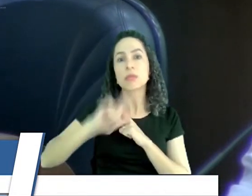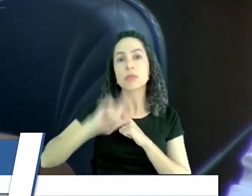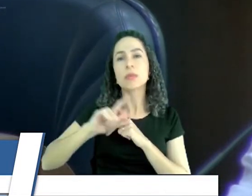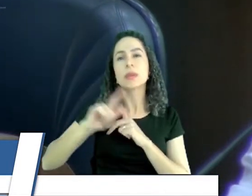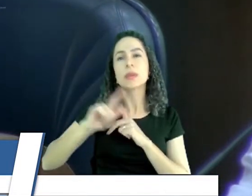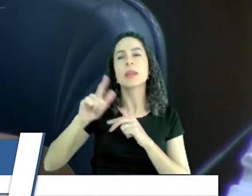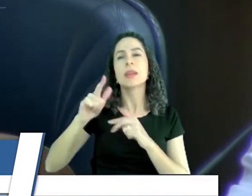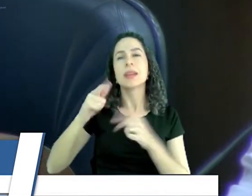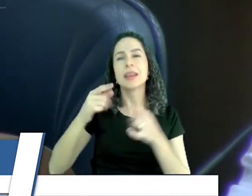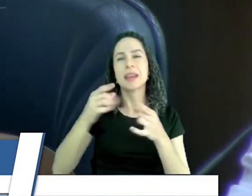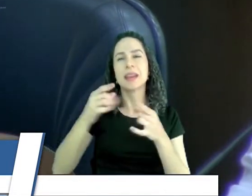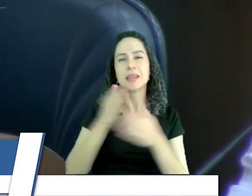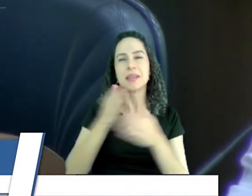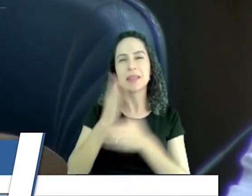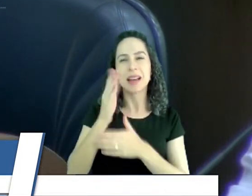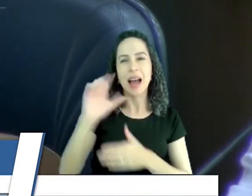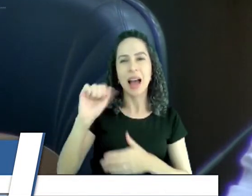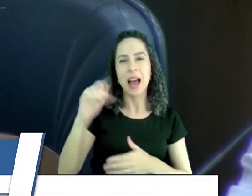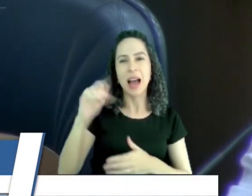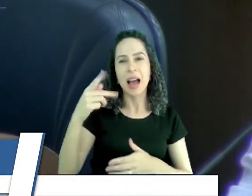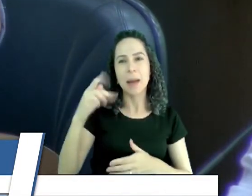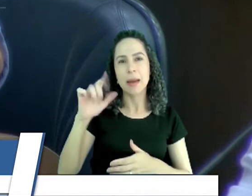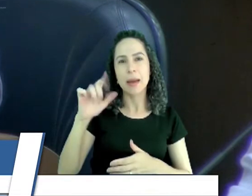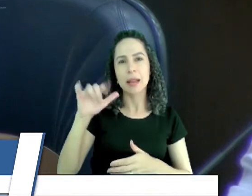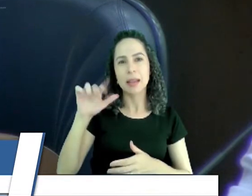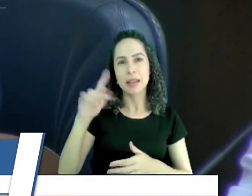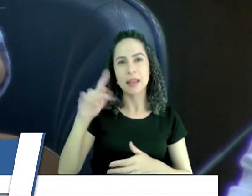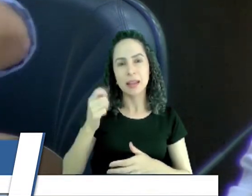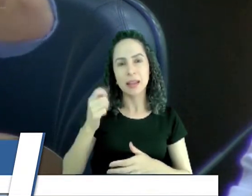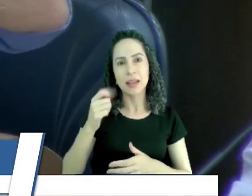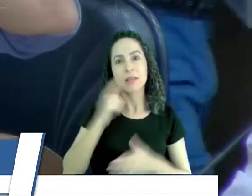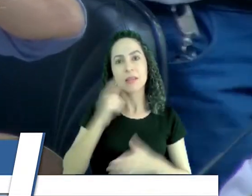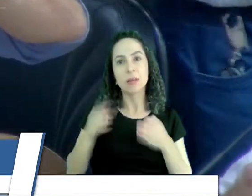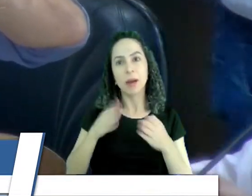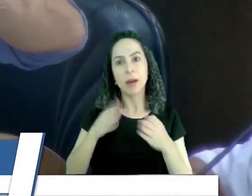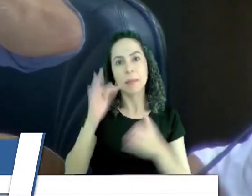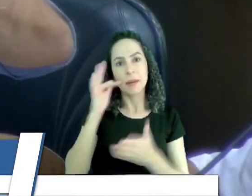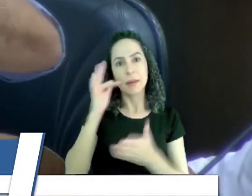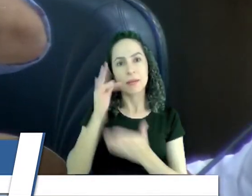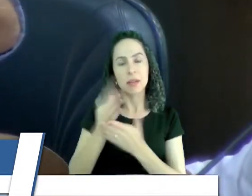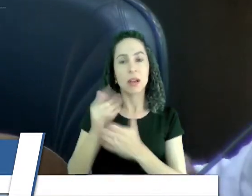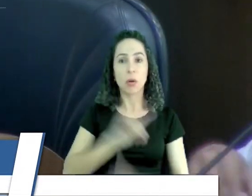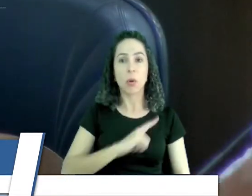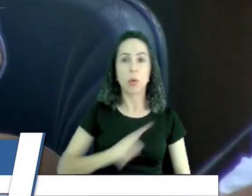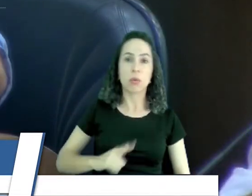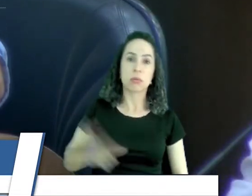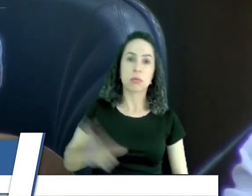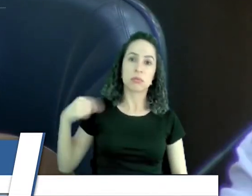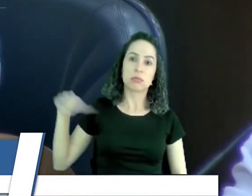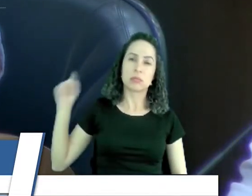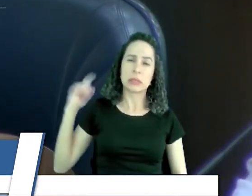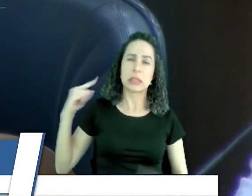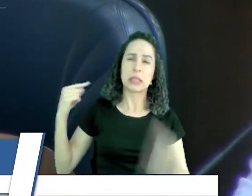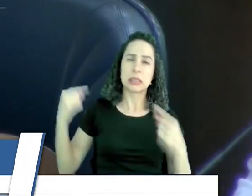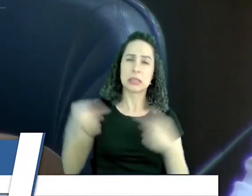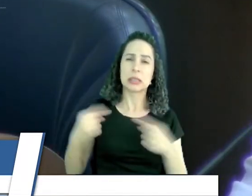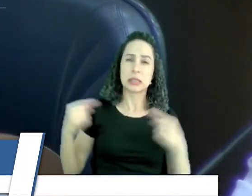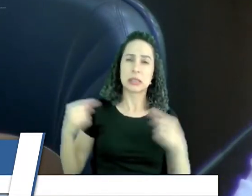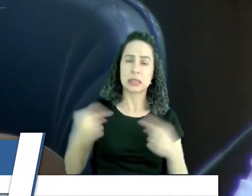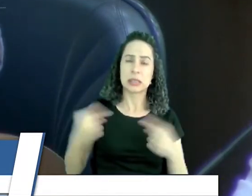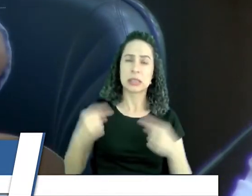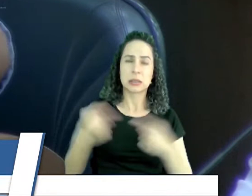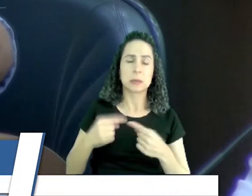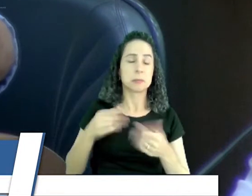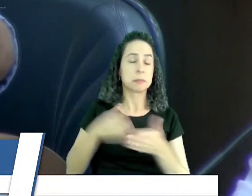capelinha, nós encontramos no Caminho da Fé. Isso. Então, no governo anterior, a briga, e houve uma resistência